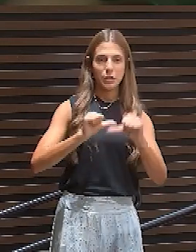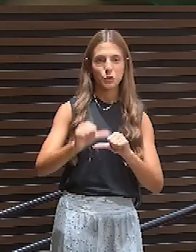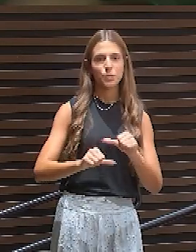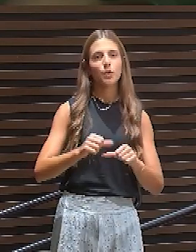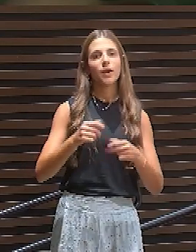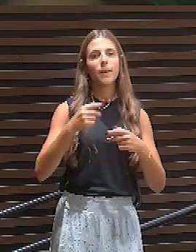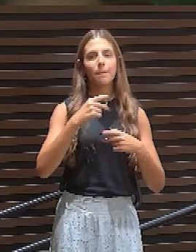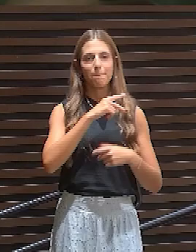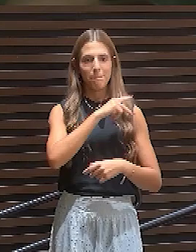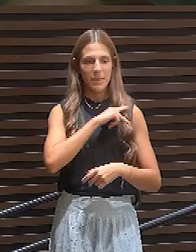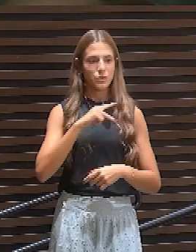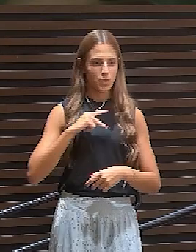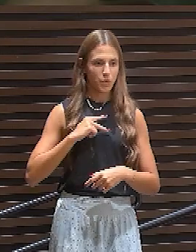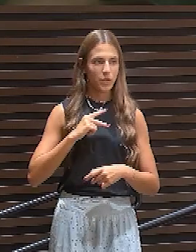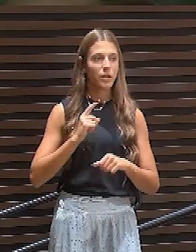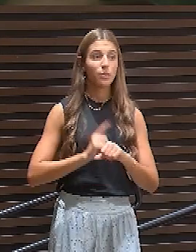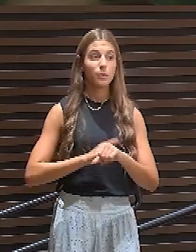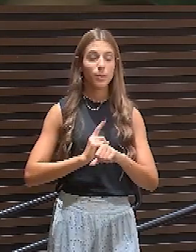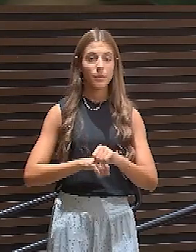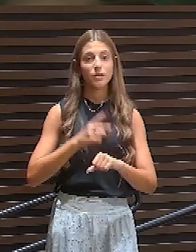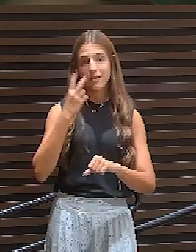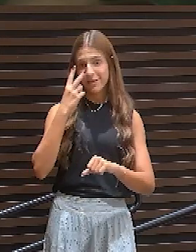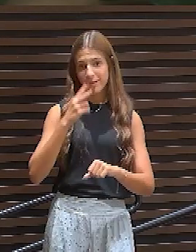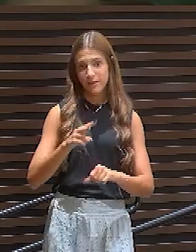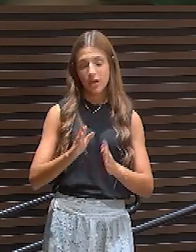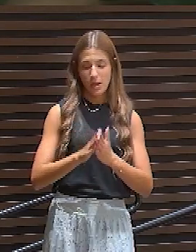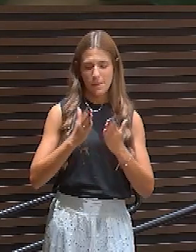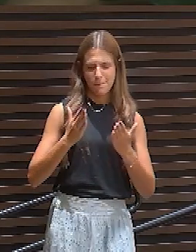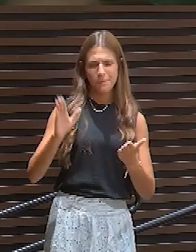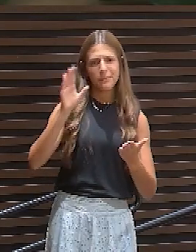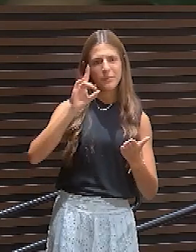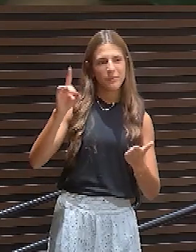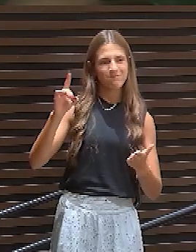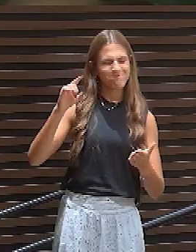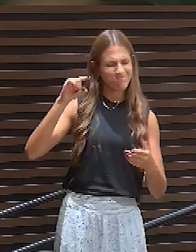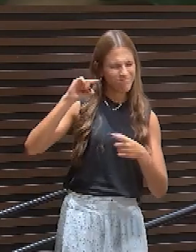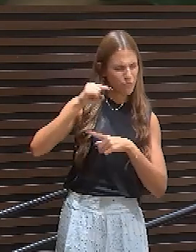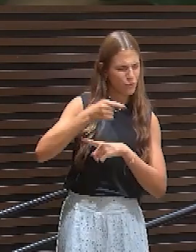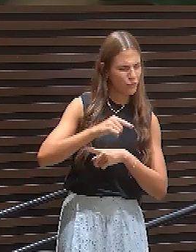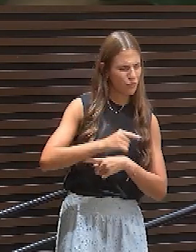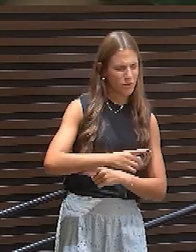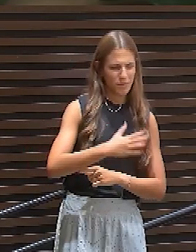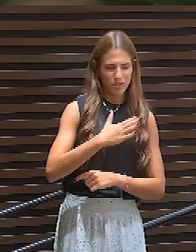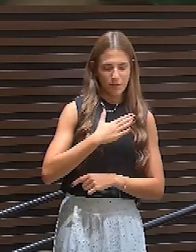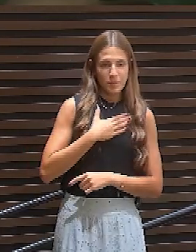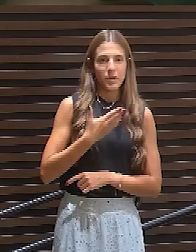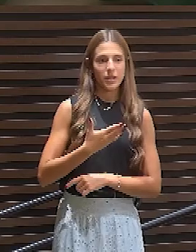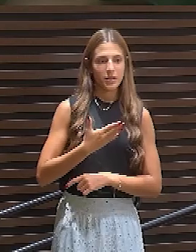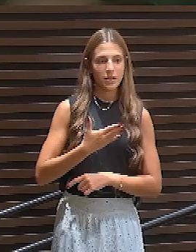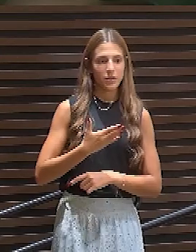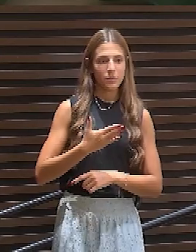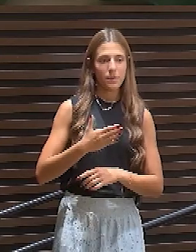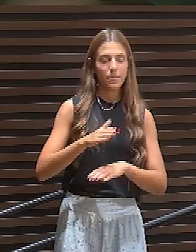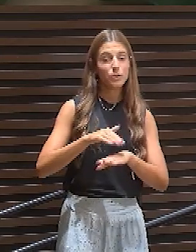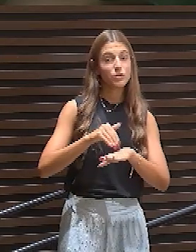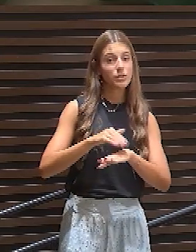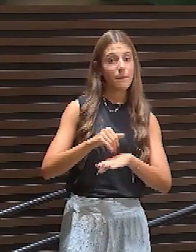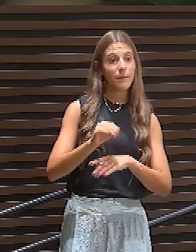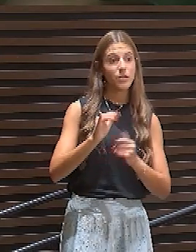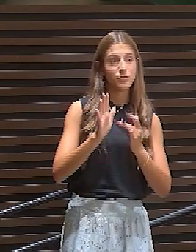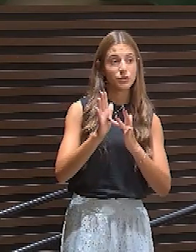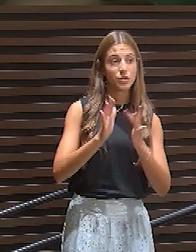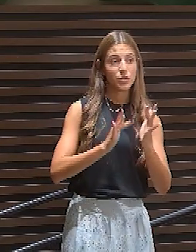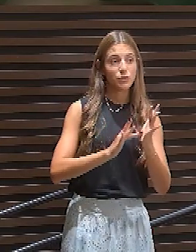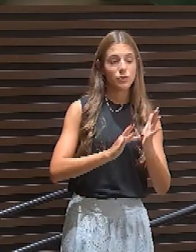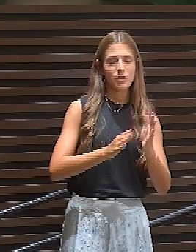enquanto ele lia a Bíblia, ele ficou profundamente impactado pelo chamado de Jesus, dizendo, ide por